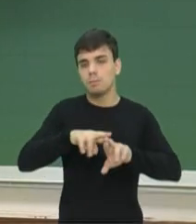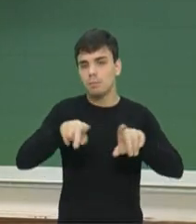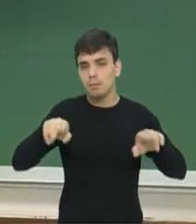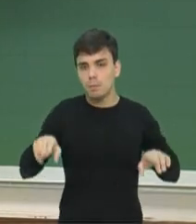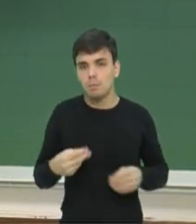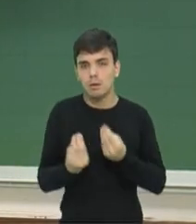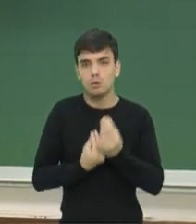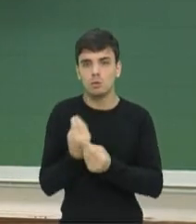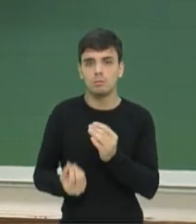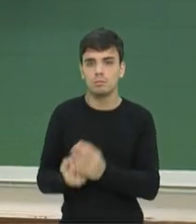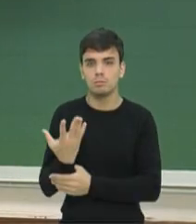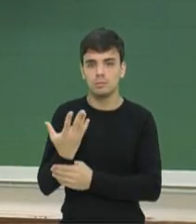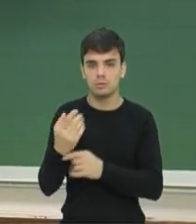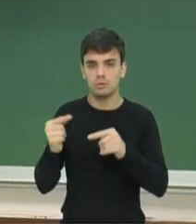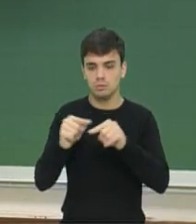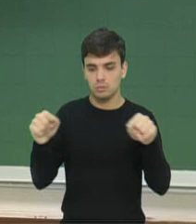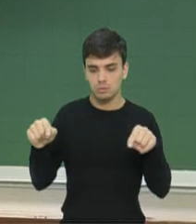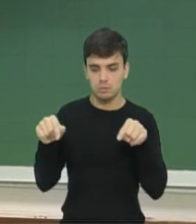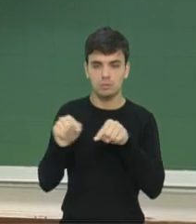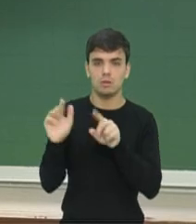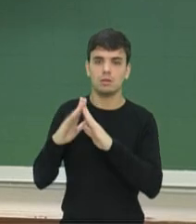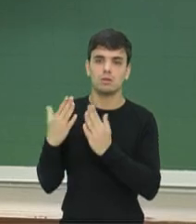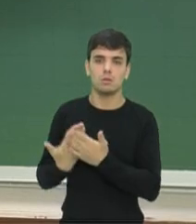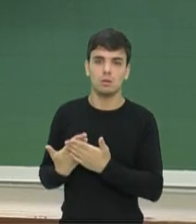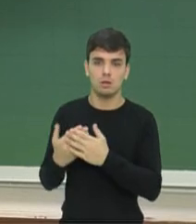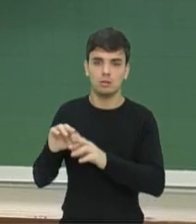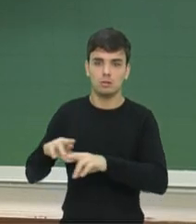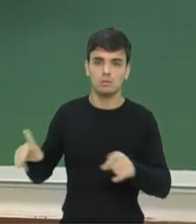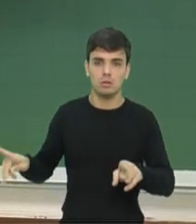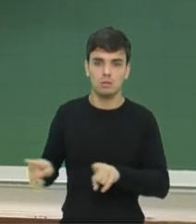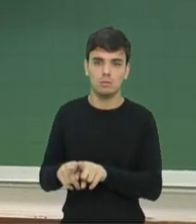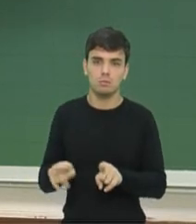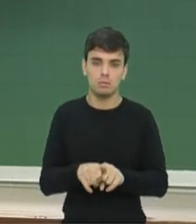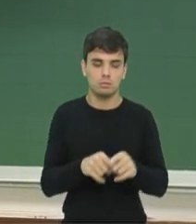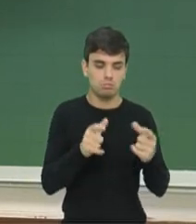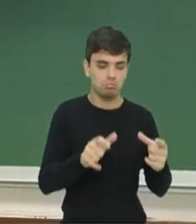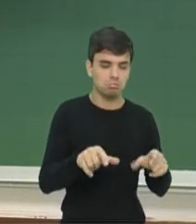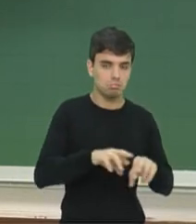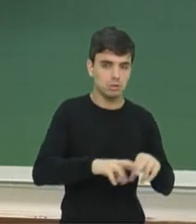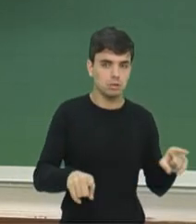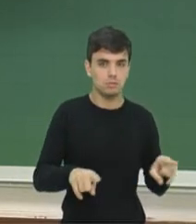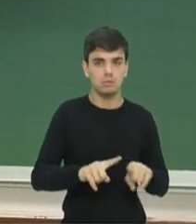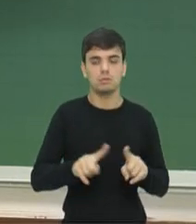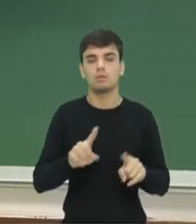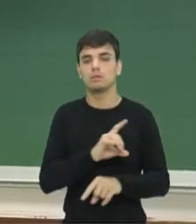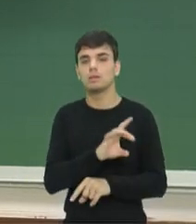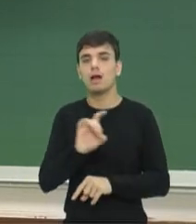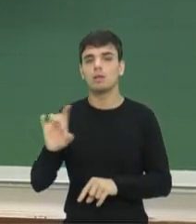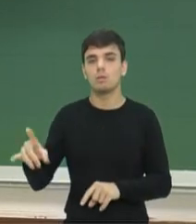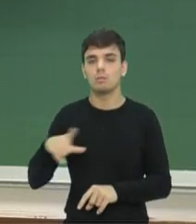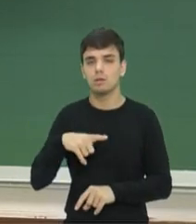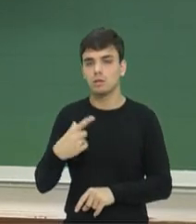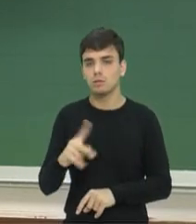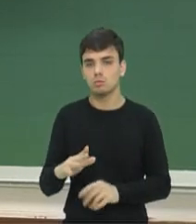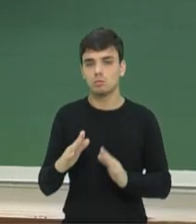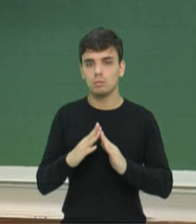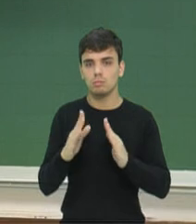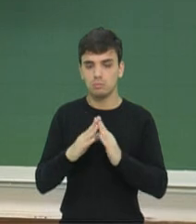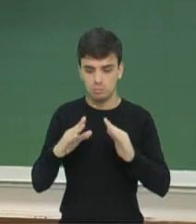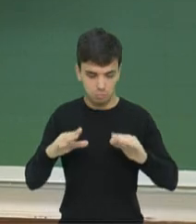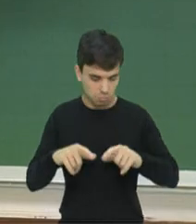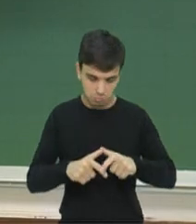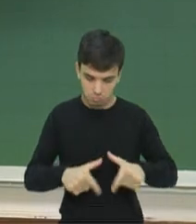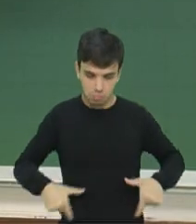como surgiu várias escolas distintas, várias ramificações dentro do Karatê, né? Cada uma delas tem suas faixas específicas, né? Então